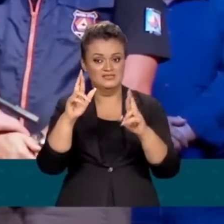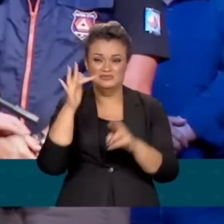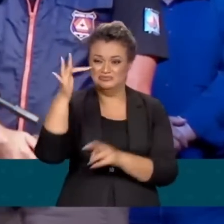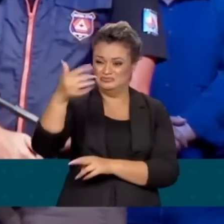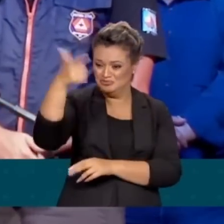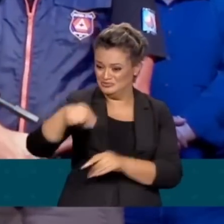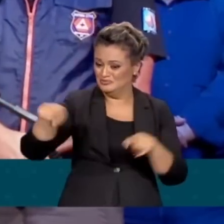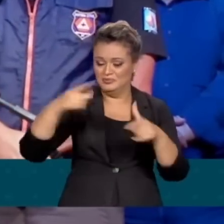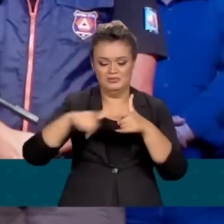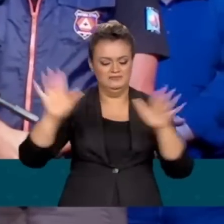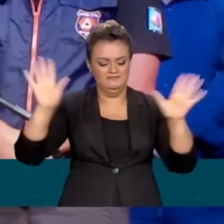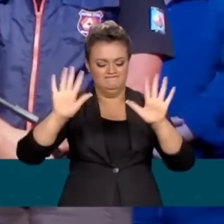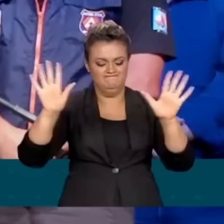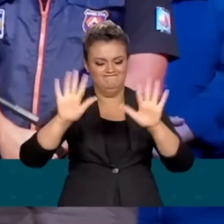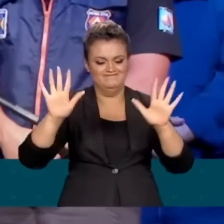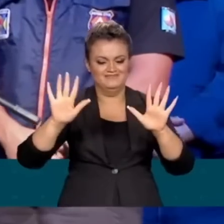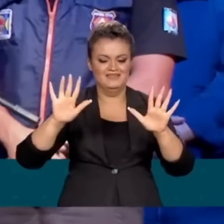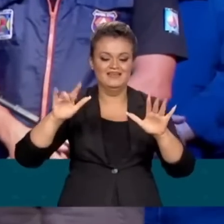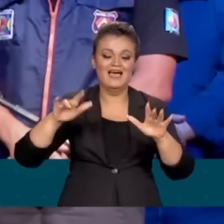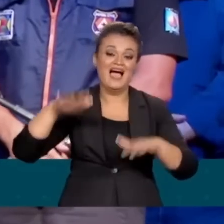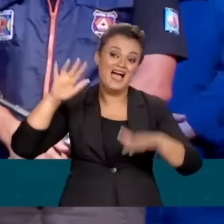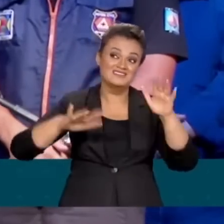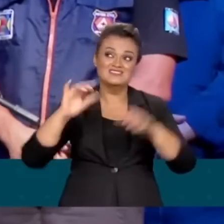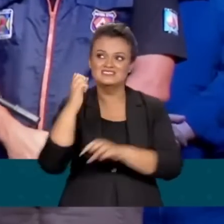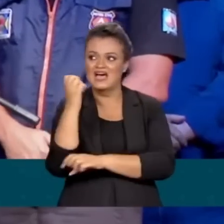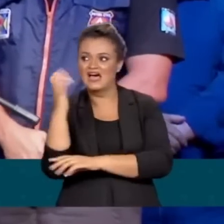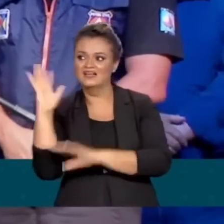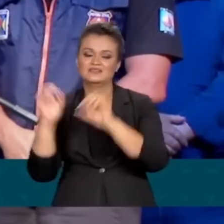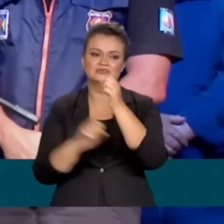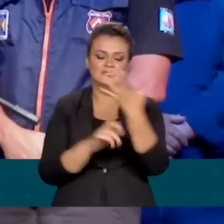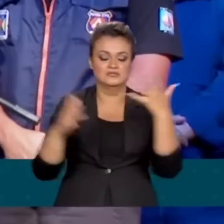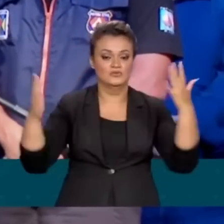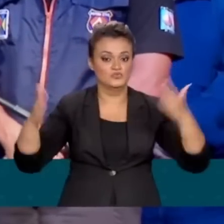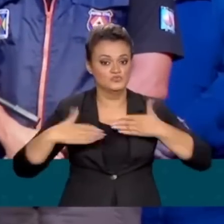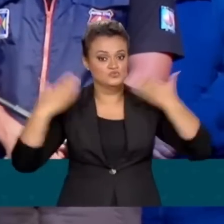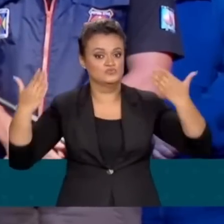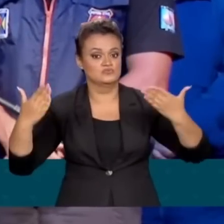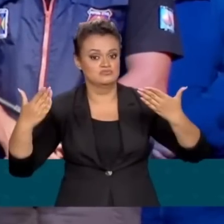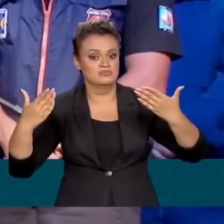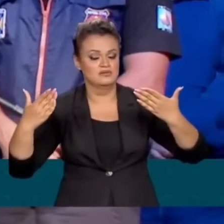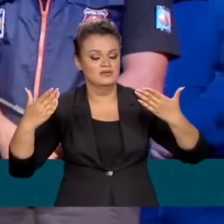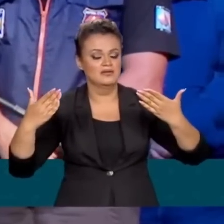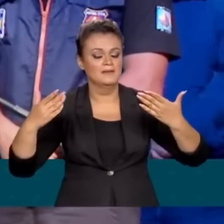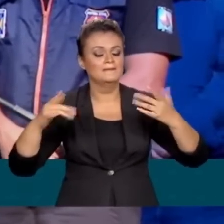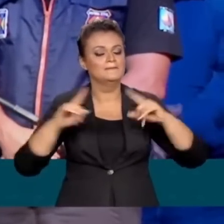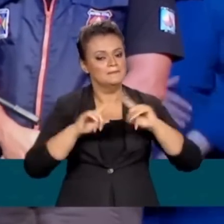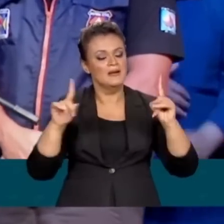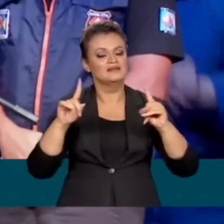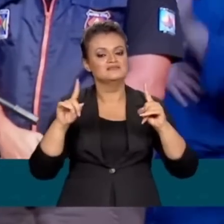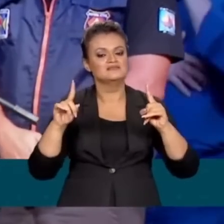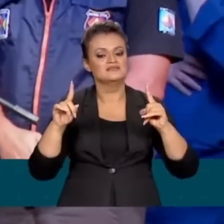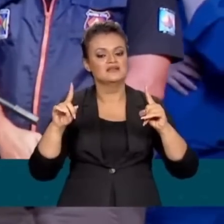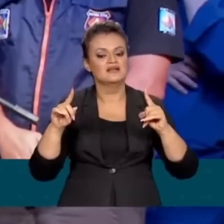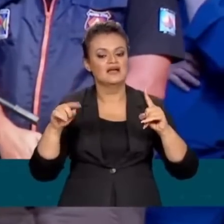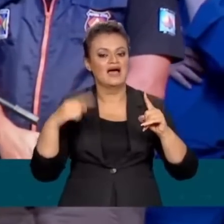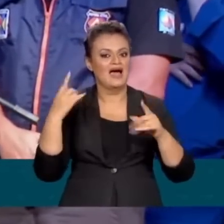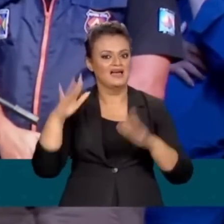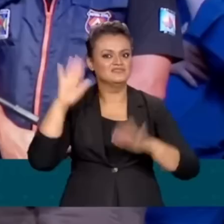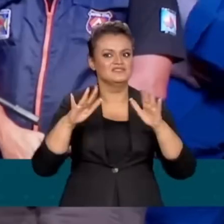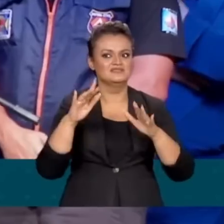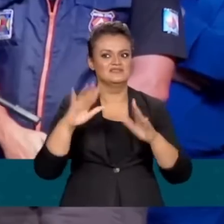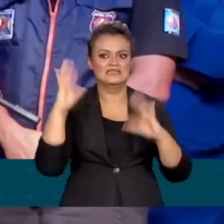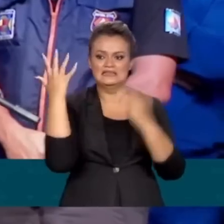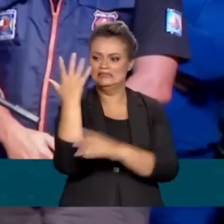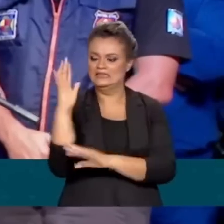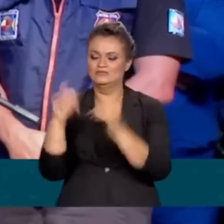aconteça isso de vez em quando a natureza nos pega uma surpresa mas também muitas vezes a gente desafia a